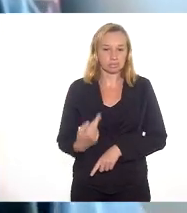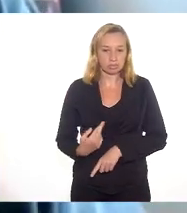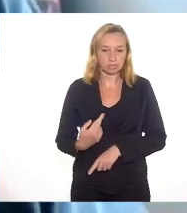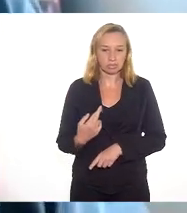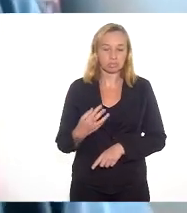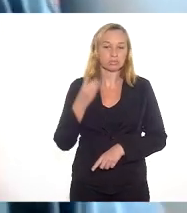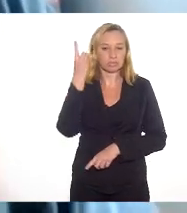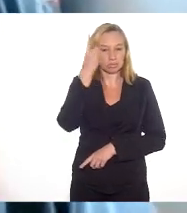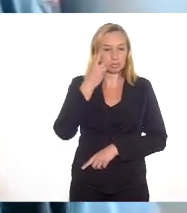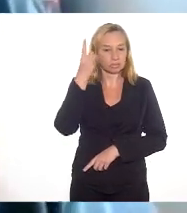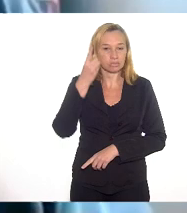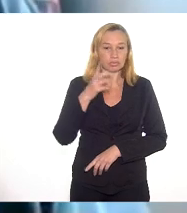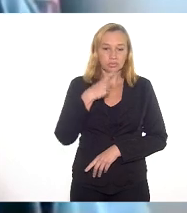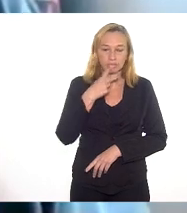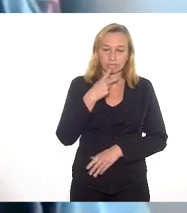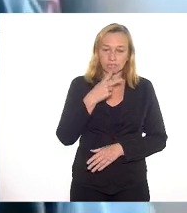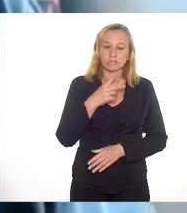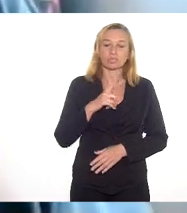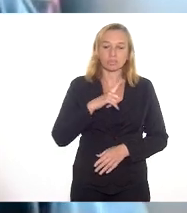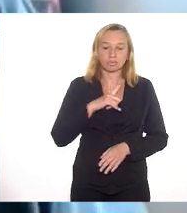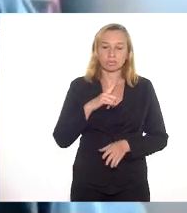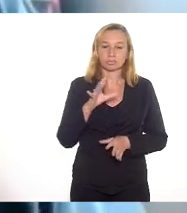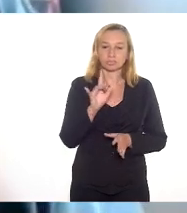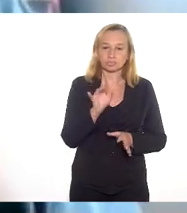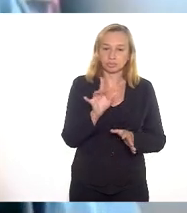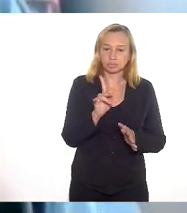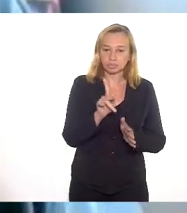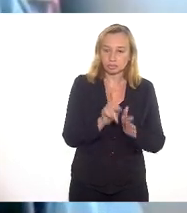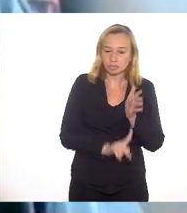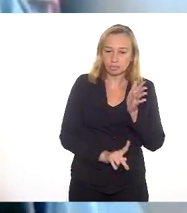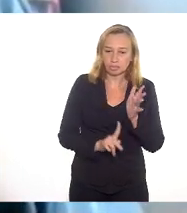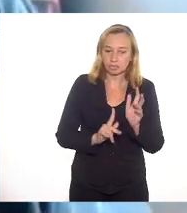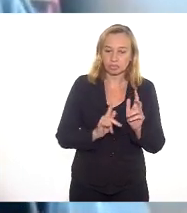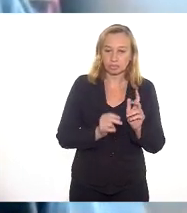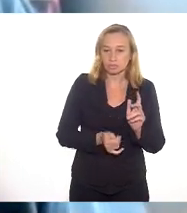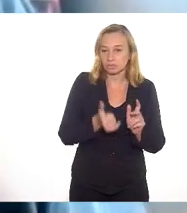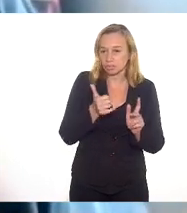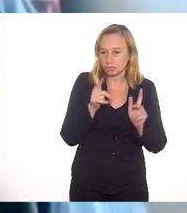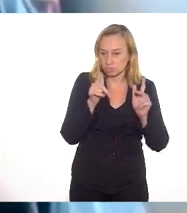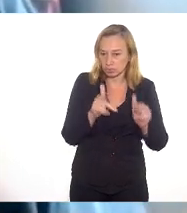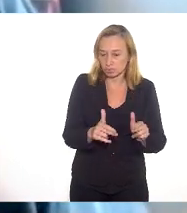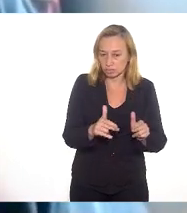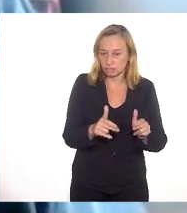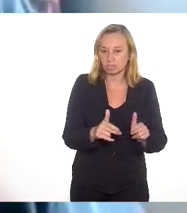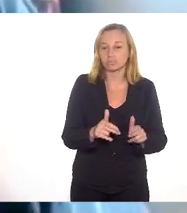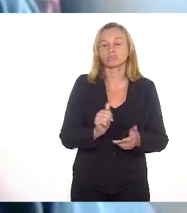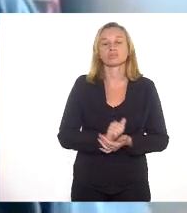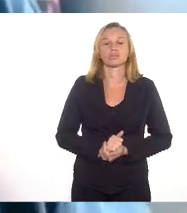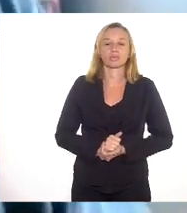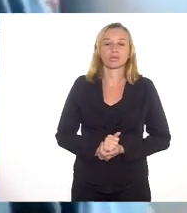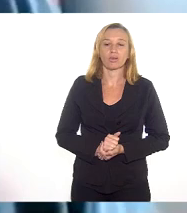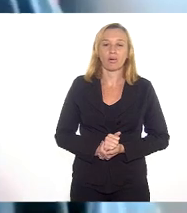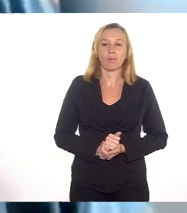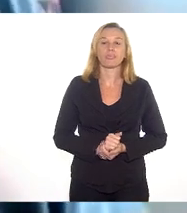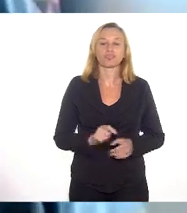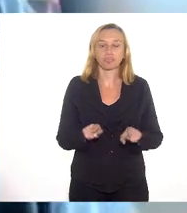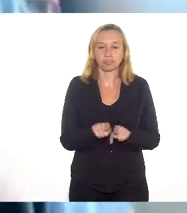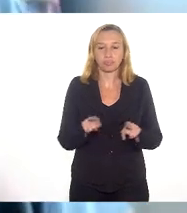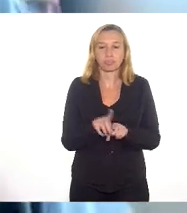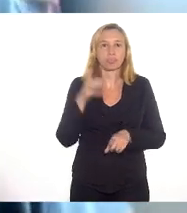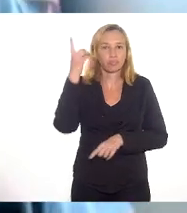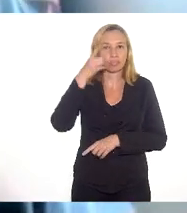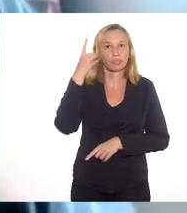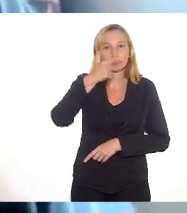as considerações, ela tem um projeto semelhante, posterior, as considerações também do Luiz Paulo, que fez